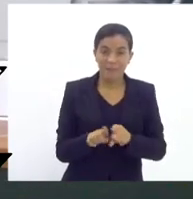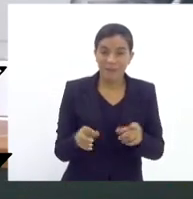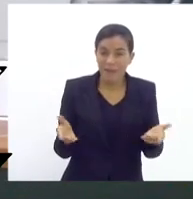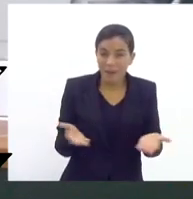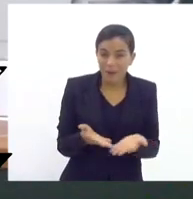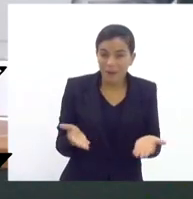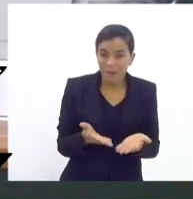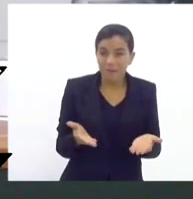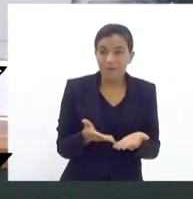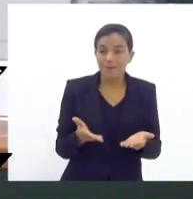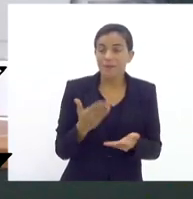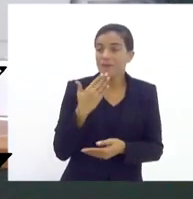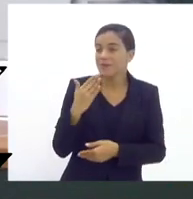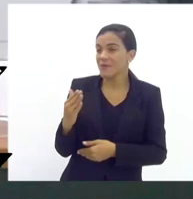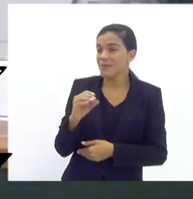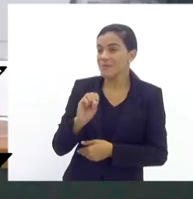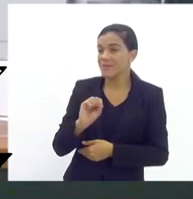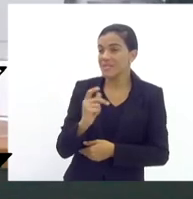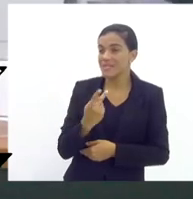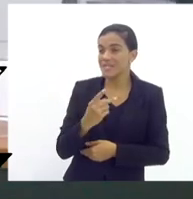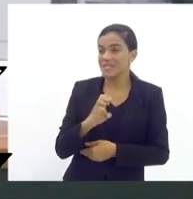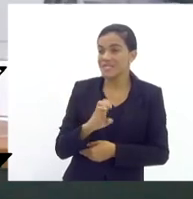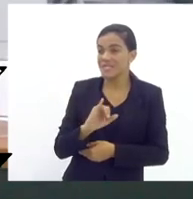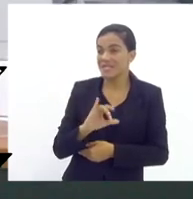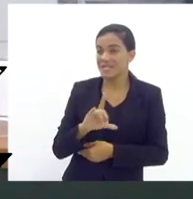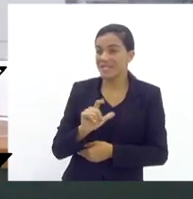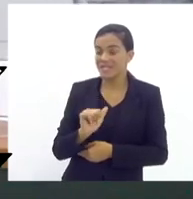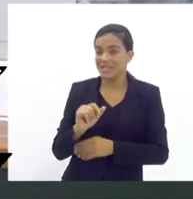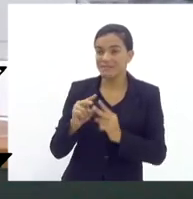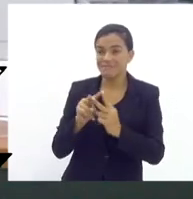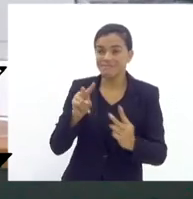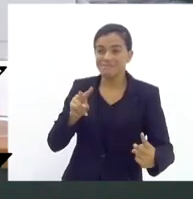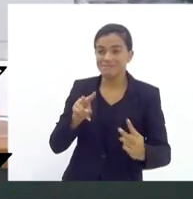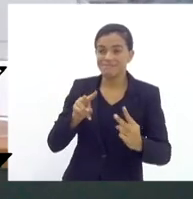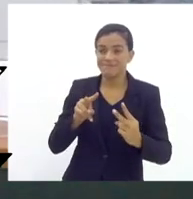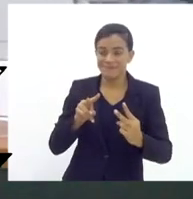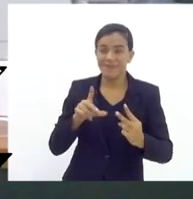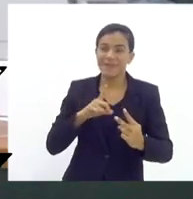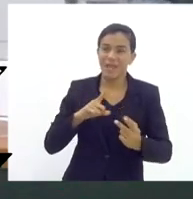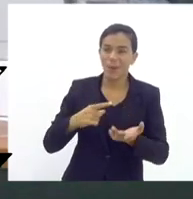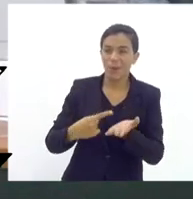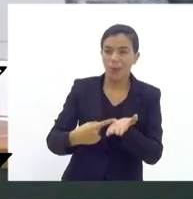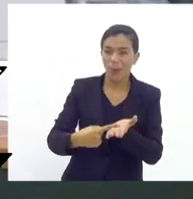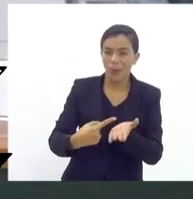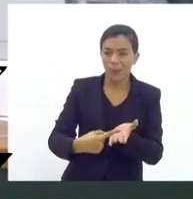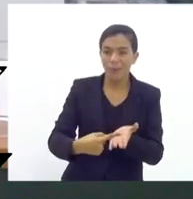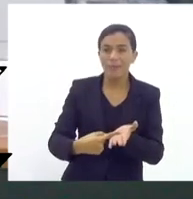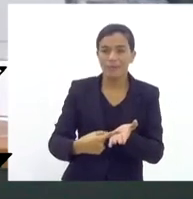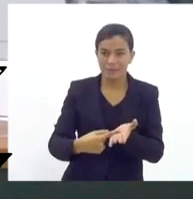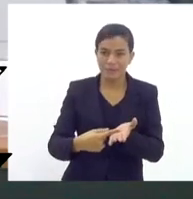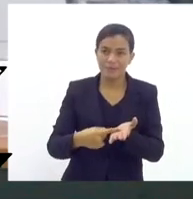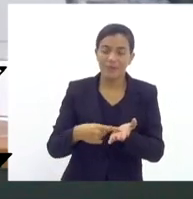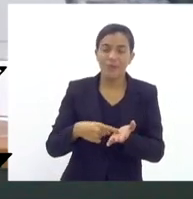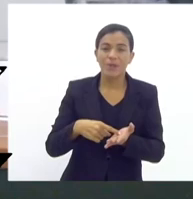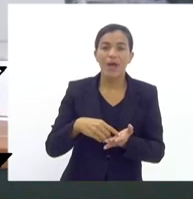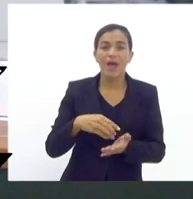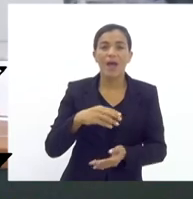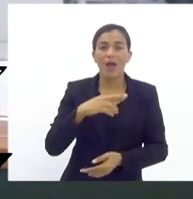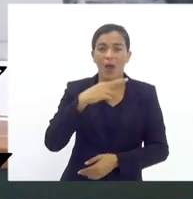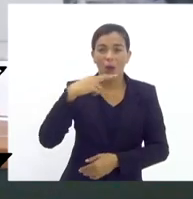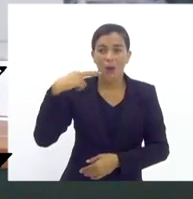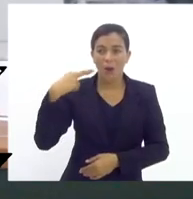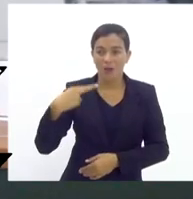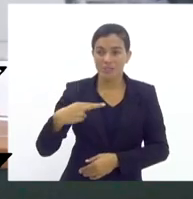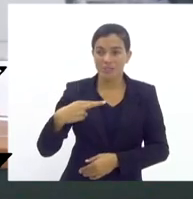agora para Sheila que está remota como ela tem um compromisso lá na Costa Rica já já